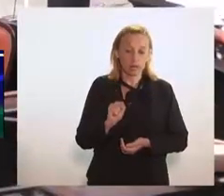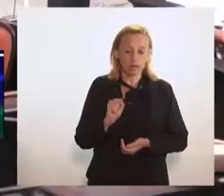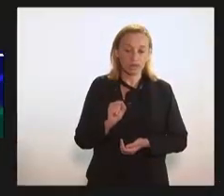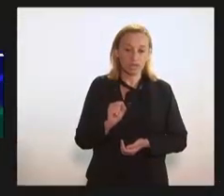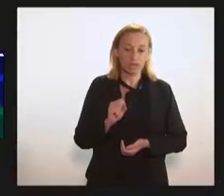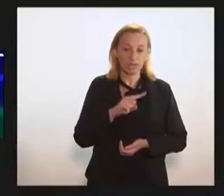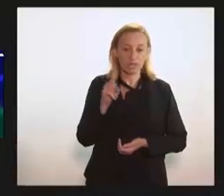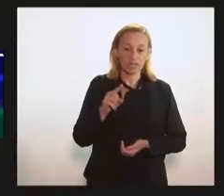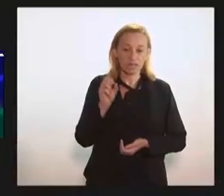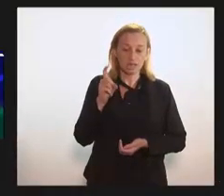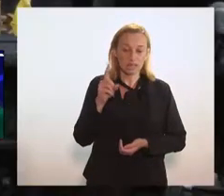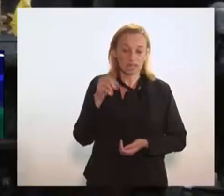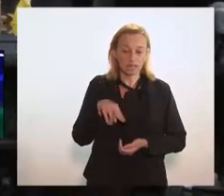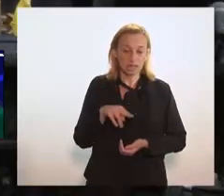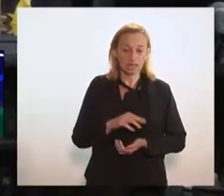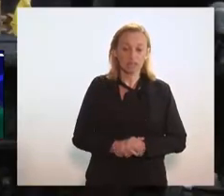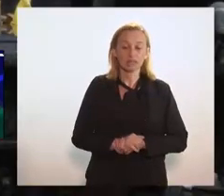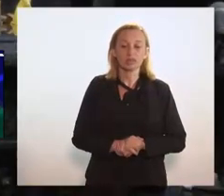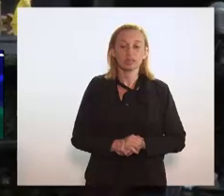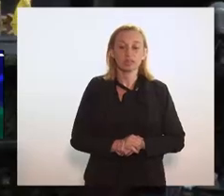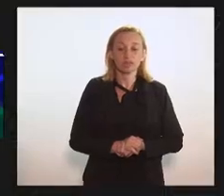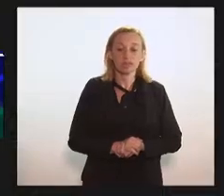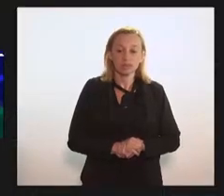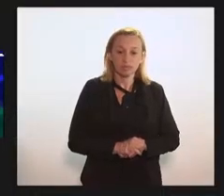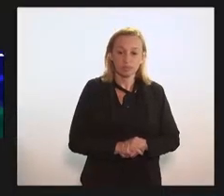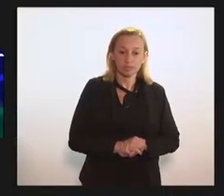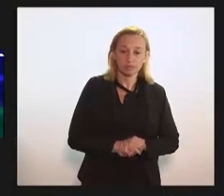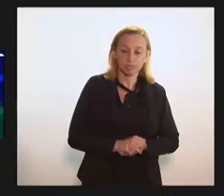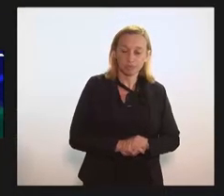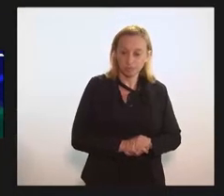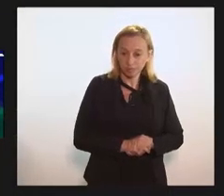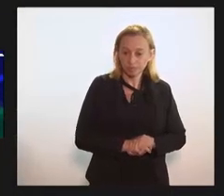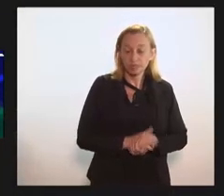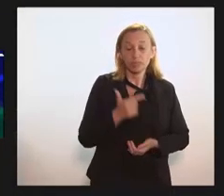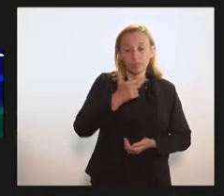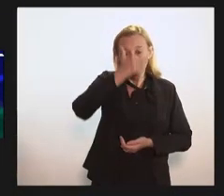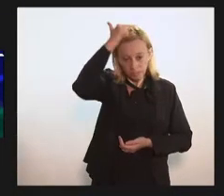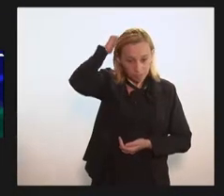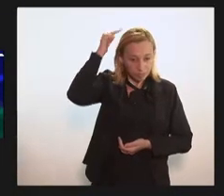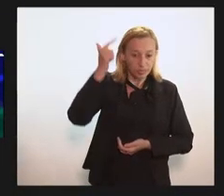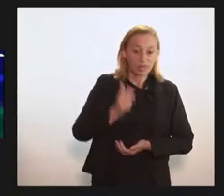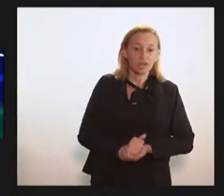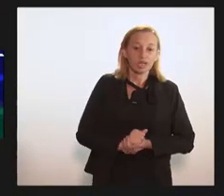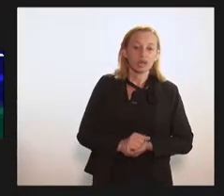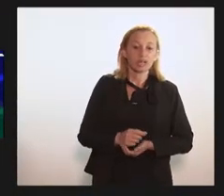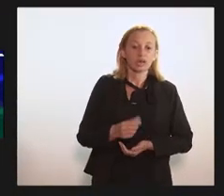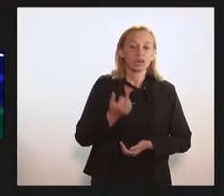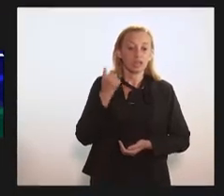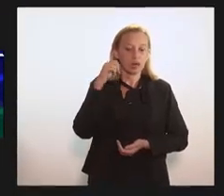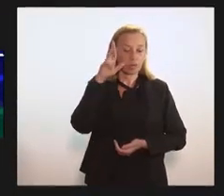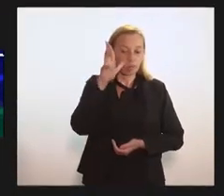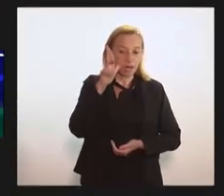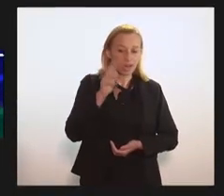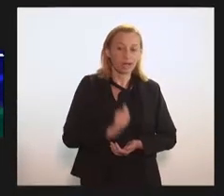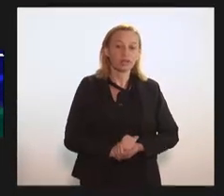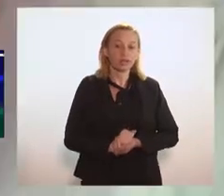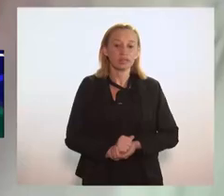Zeidan, presidente. Deputada Lucinha, Bebeto, Zeidan, Luiz Paulo, Eliomar, Samuel...